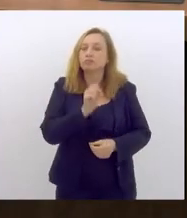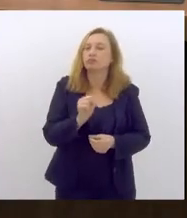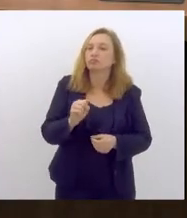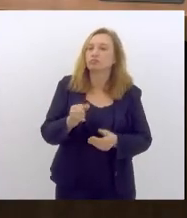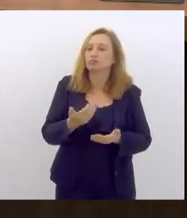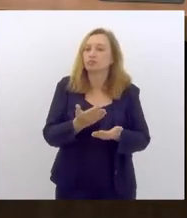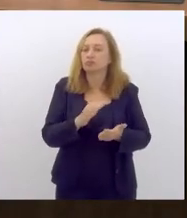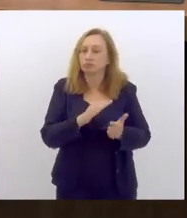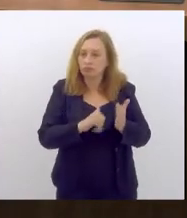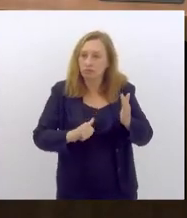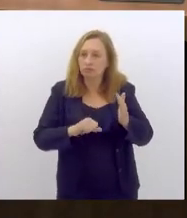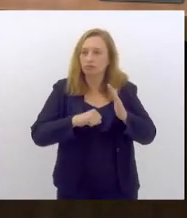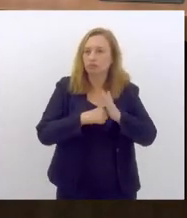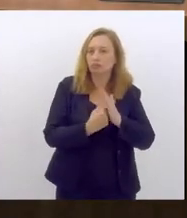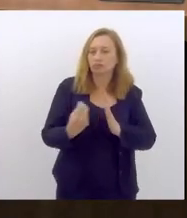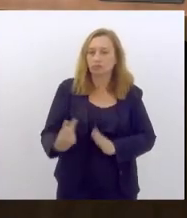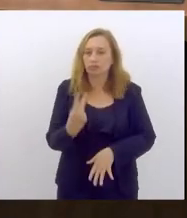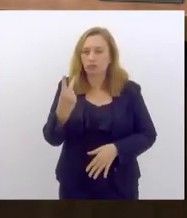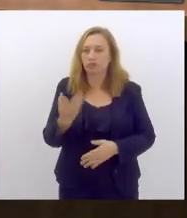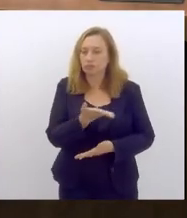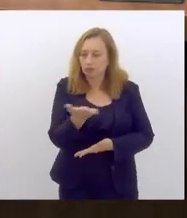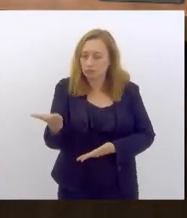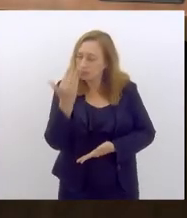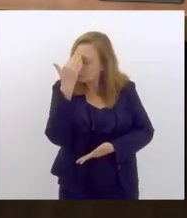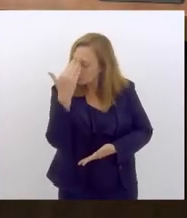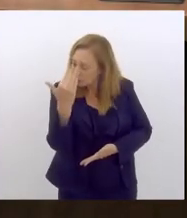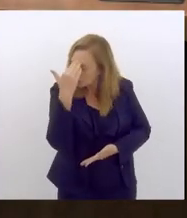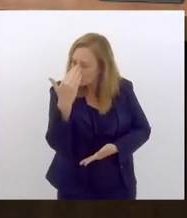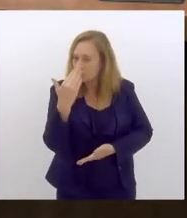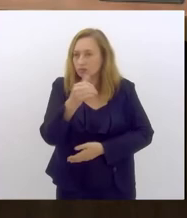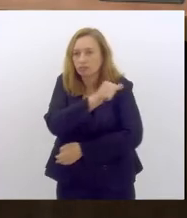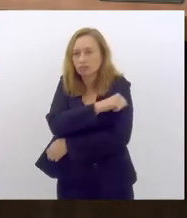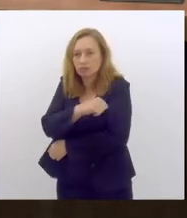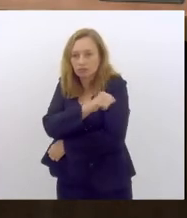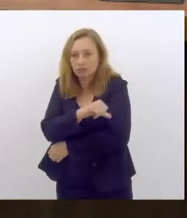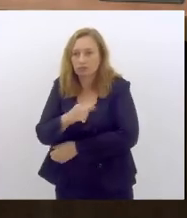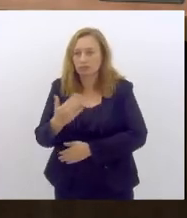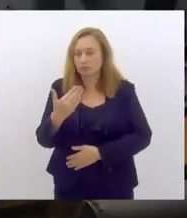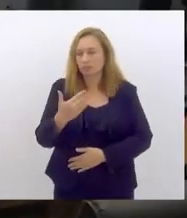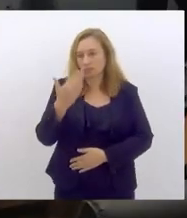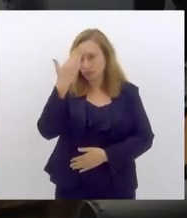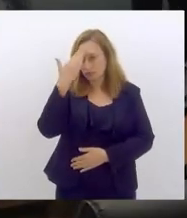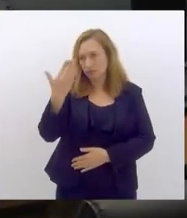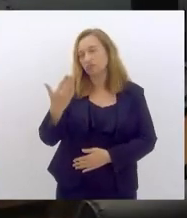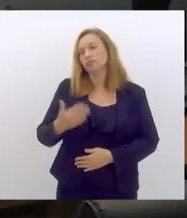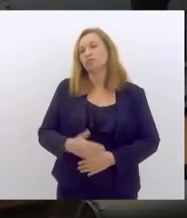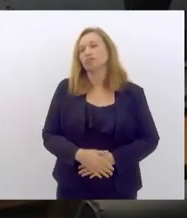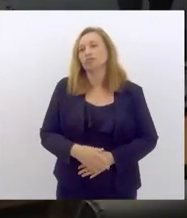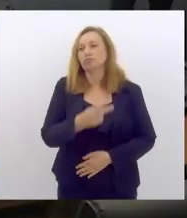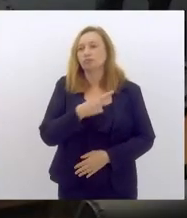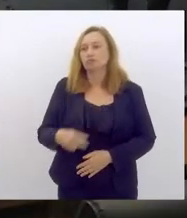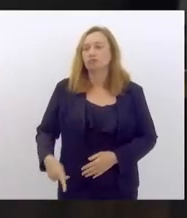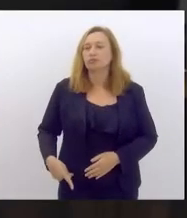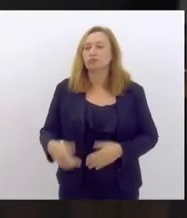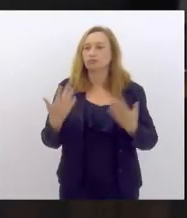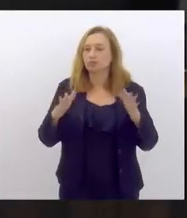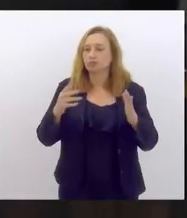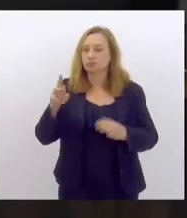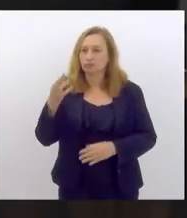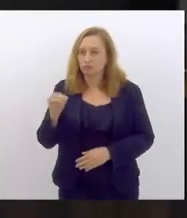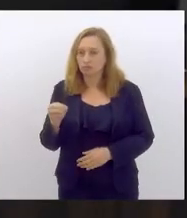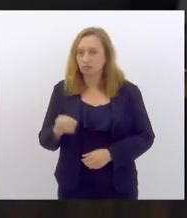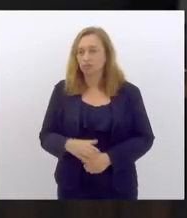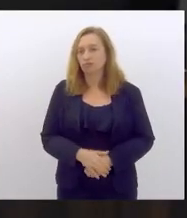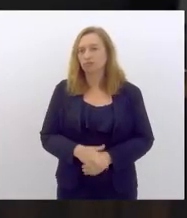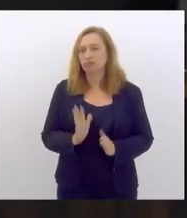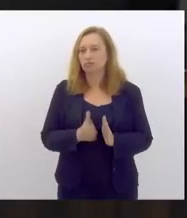veto e valorizar a categoria. Muito obrigado, enfermeira Rejane, minha presidente. Parabéns, Eurico. Tem um